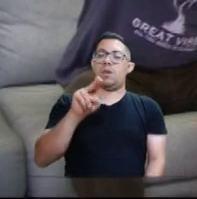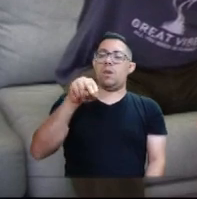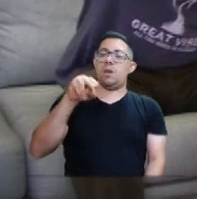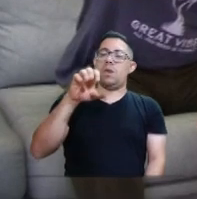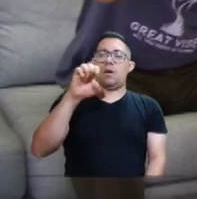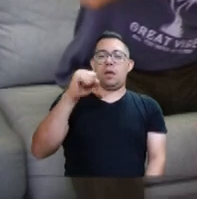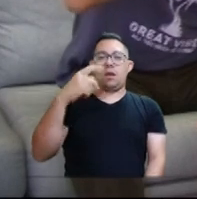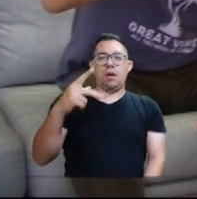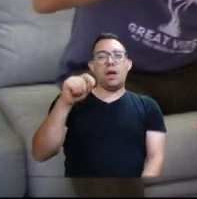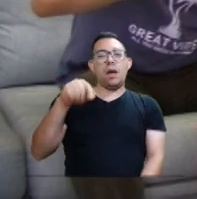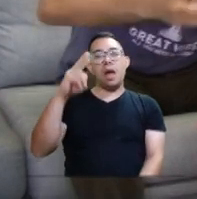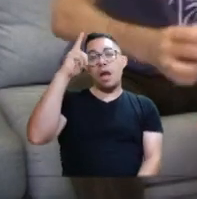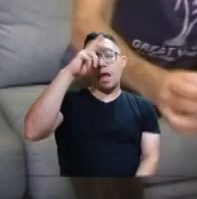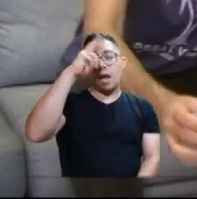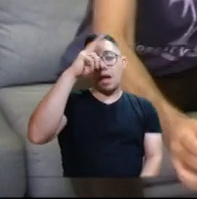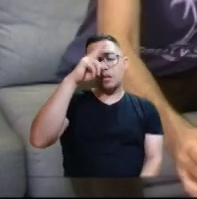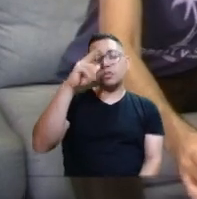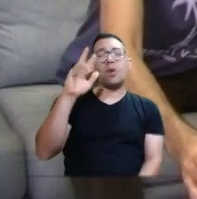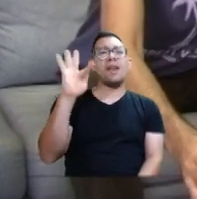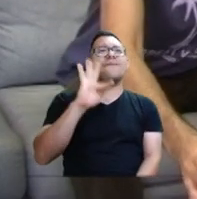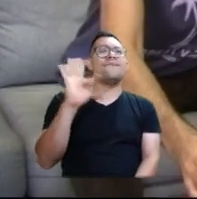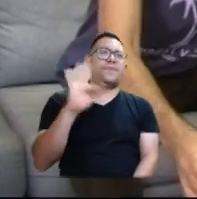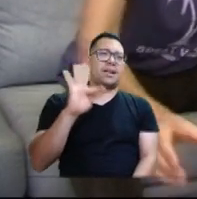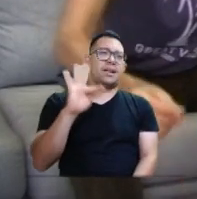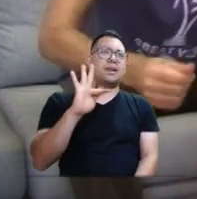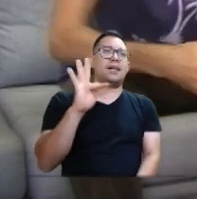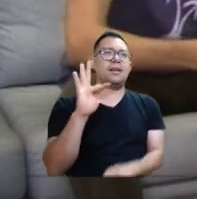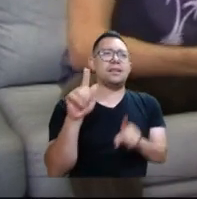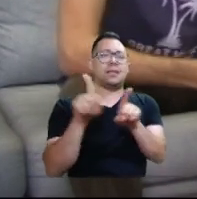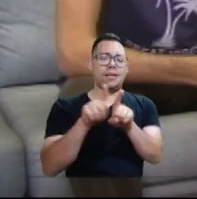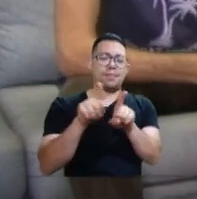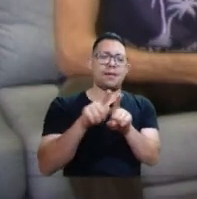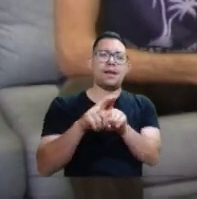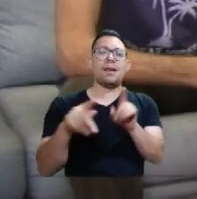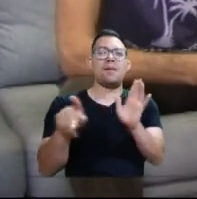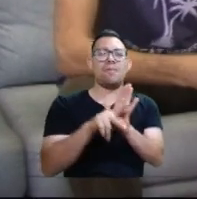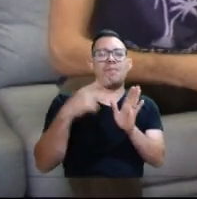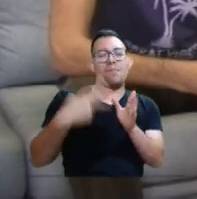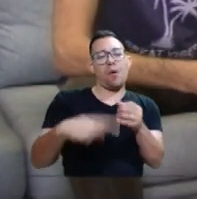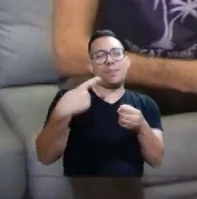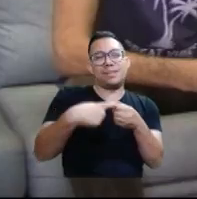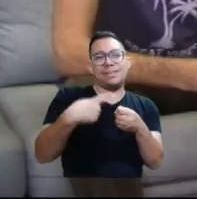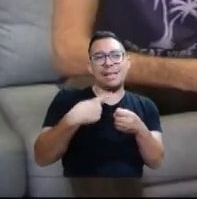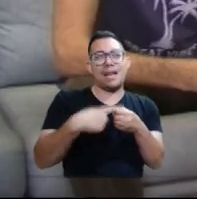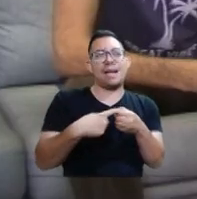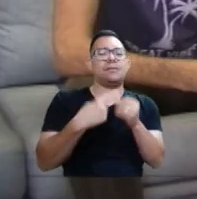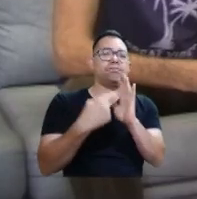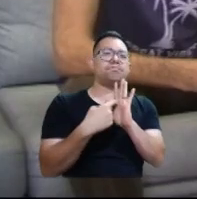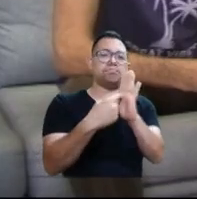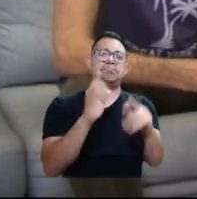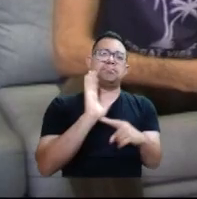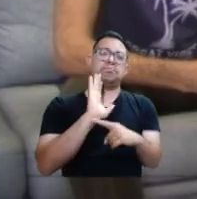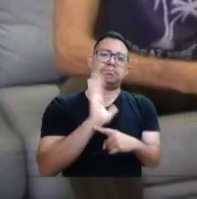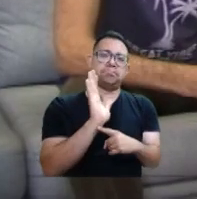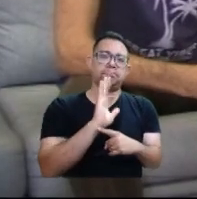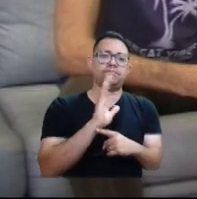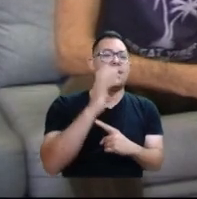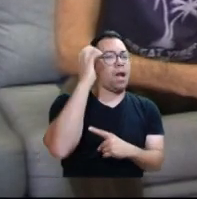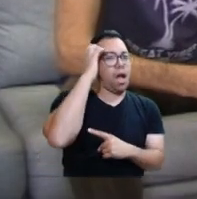Unesp, eu acho também é trazer um pouco da história de Franca, um pouco da história desse audiovisual